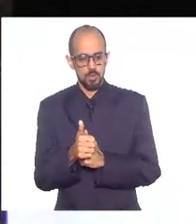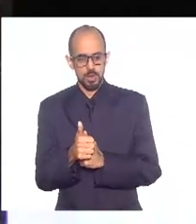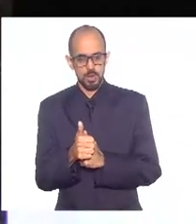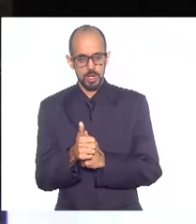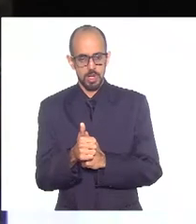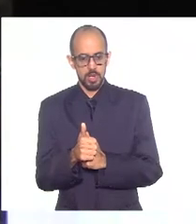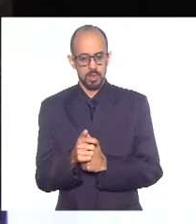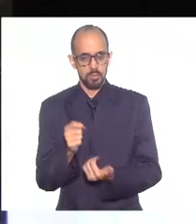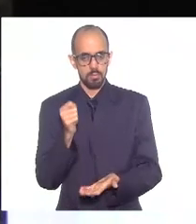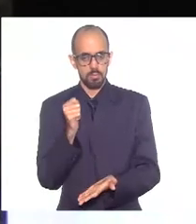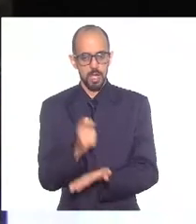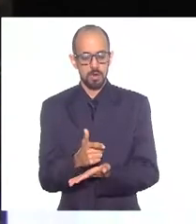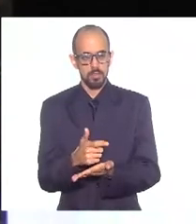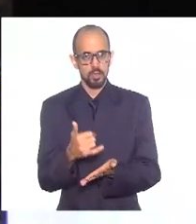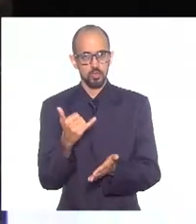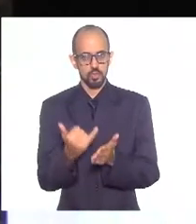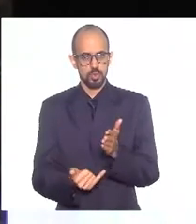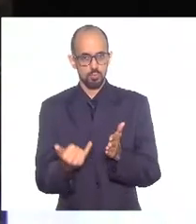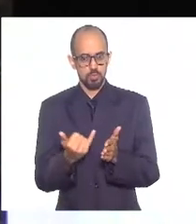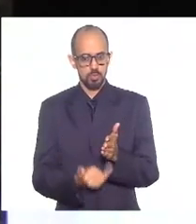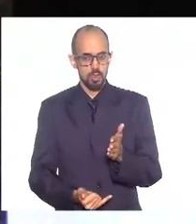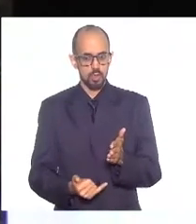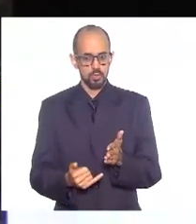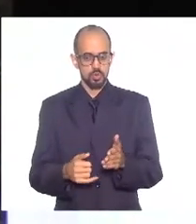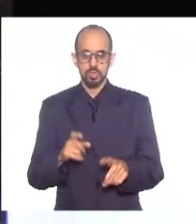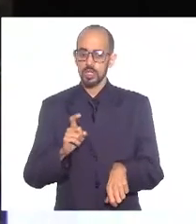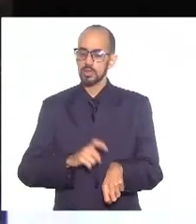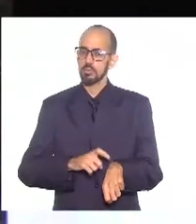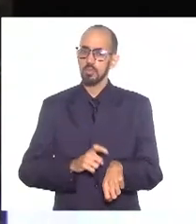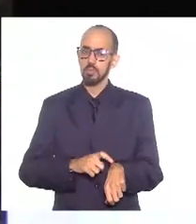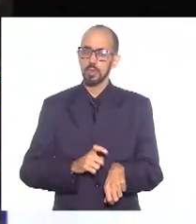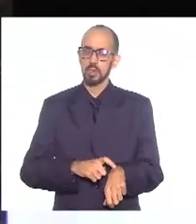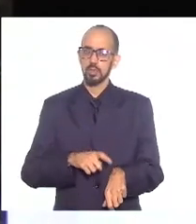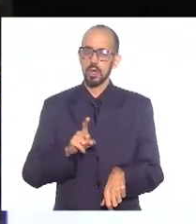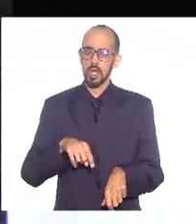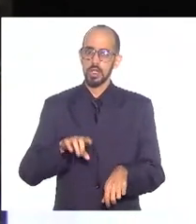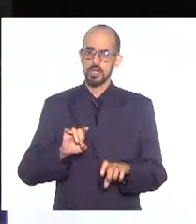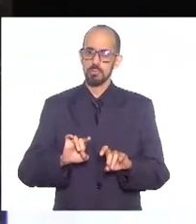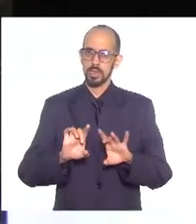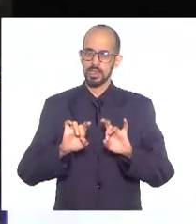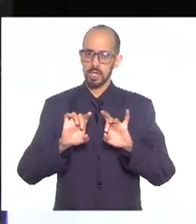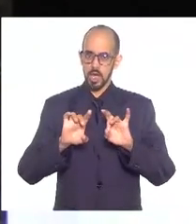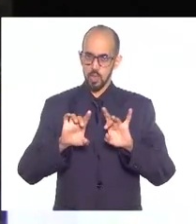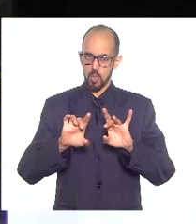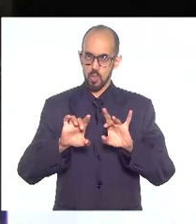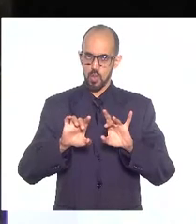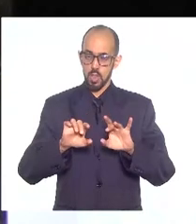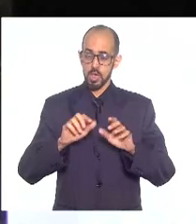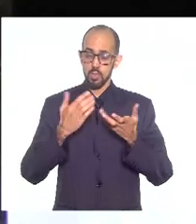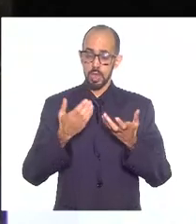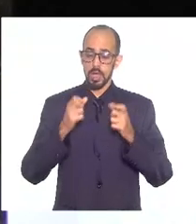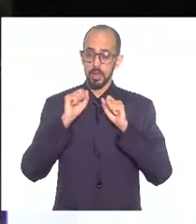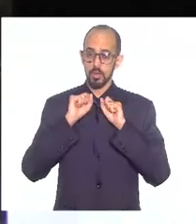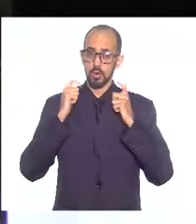o pagamento dos tributos. Esse momento é um momento ímpar. E quero aqui, em nome de toda a Assembleia,